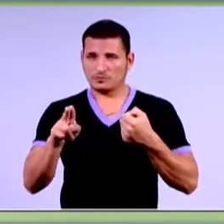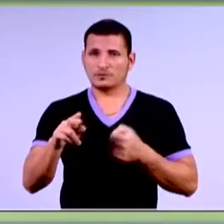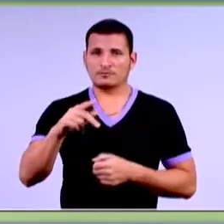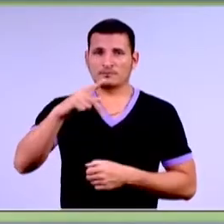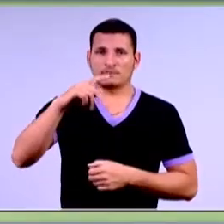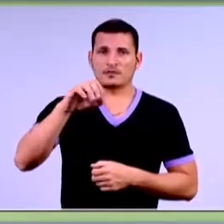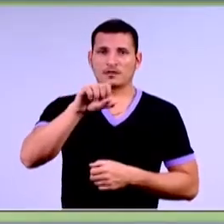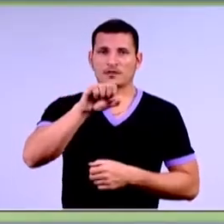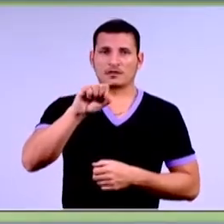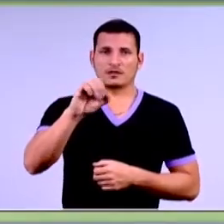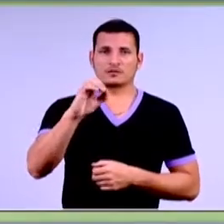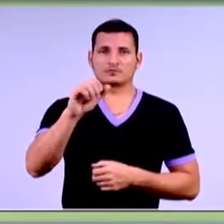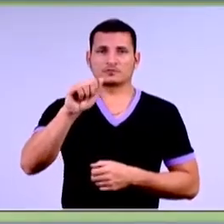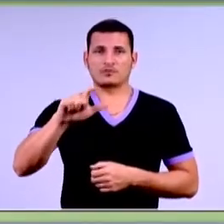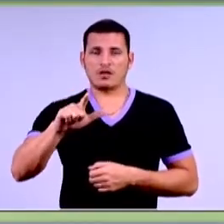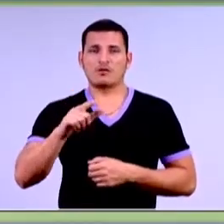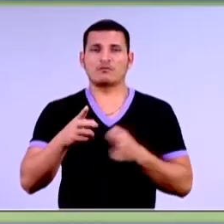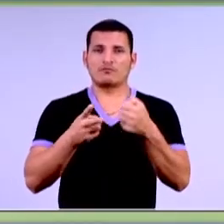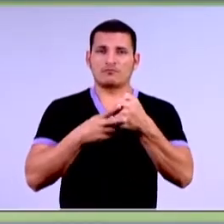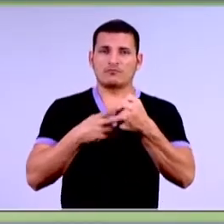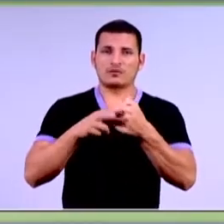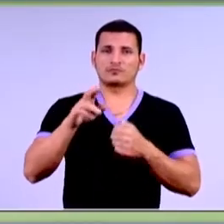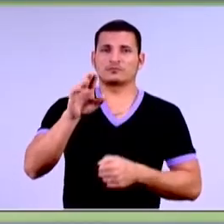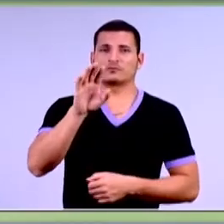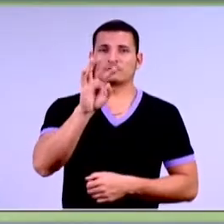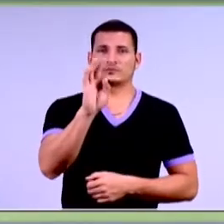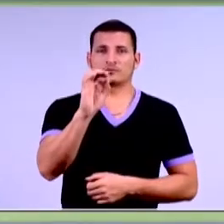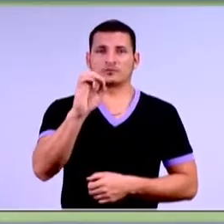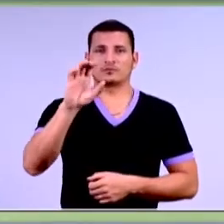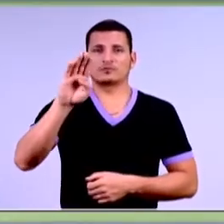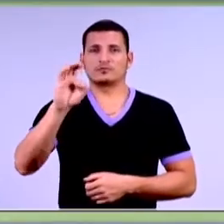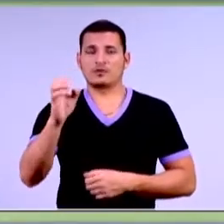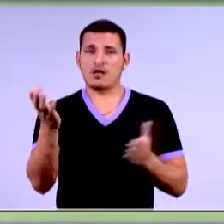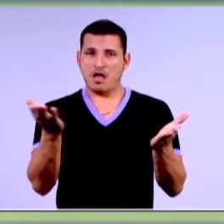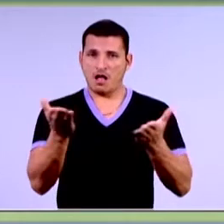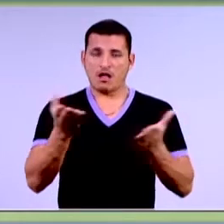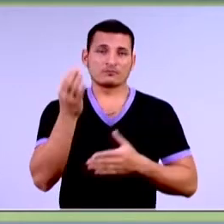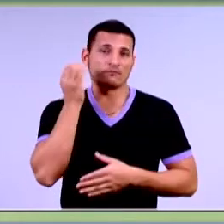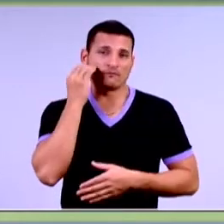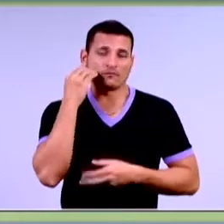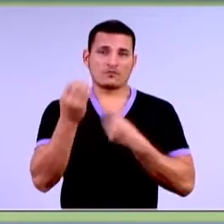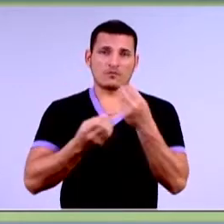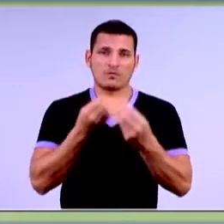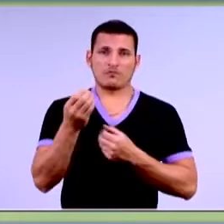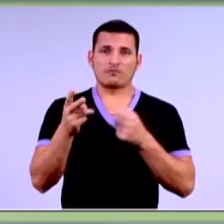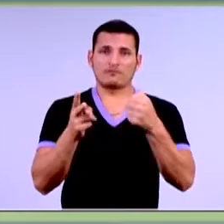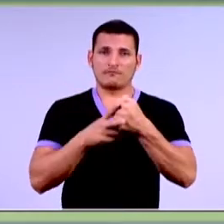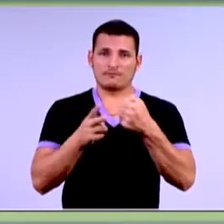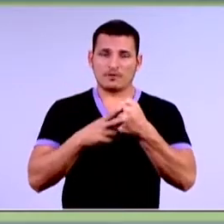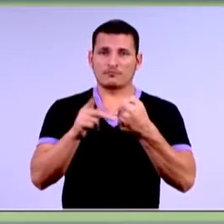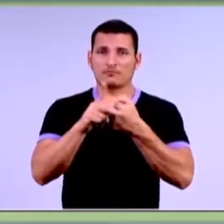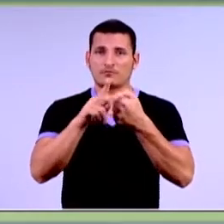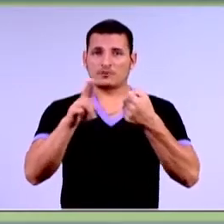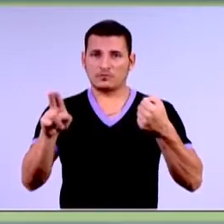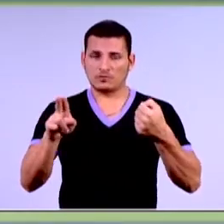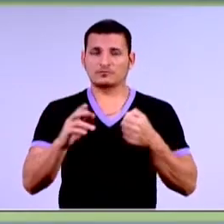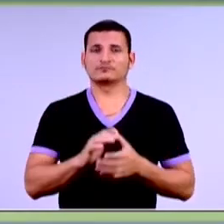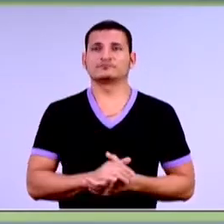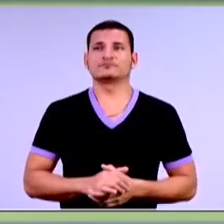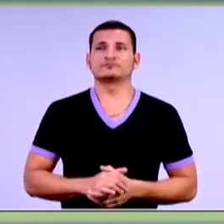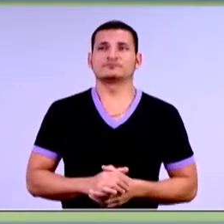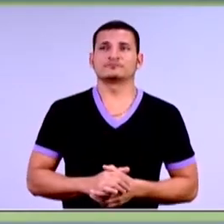com verbo to be agora vamos conjugar o pronome com seu respectivo verbo eo verbo to be